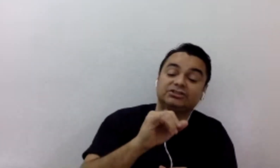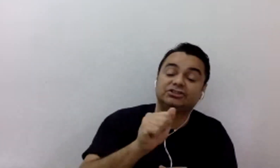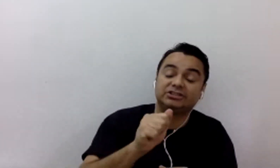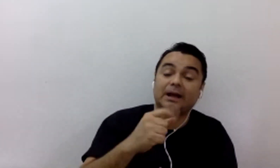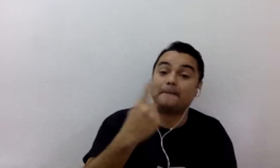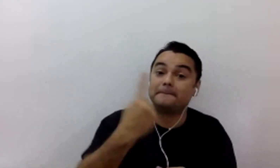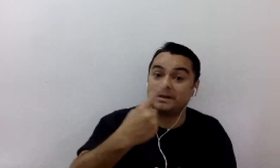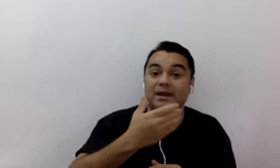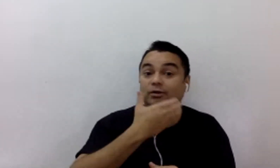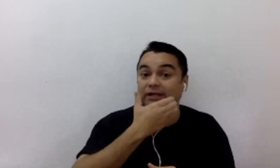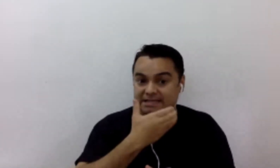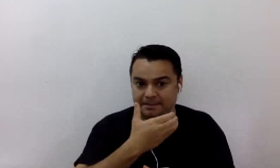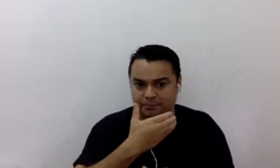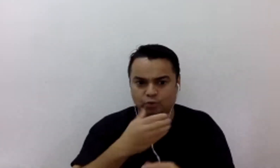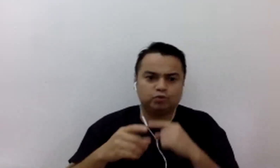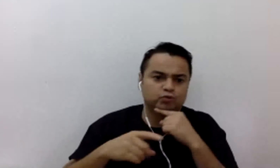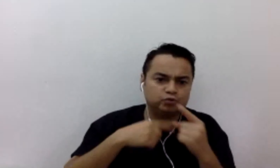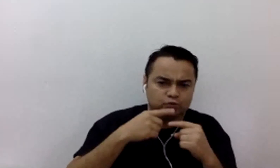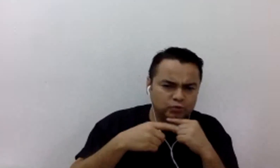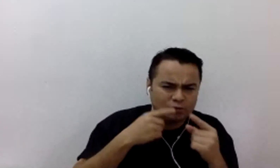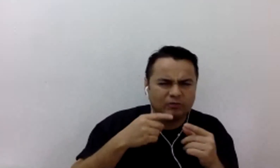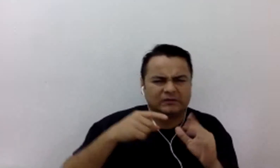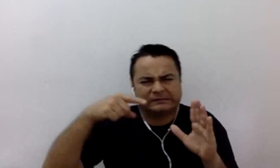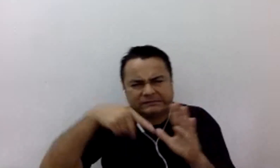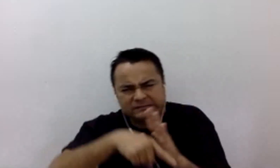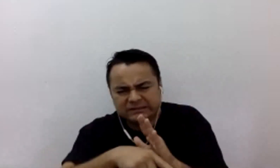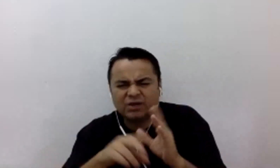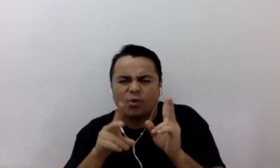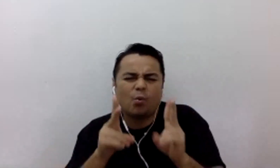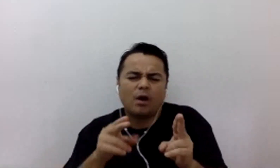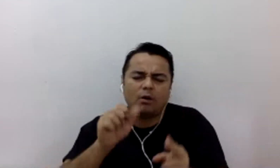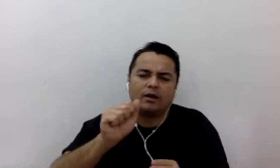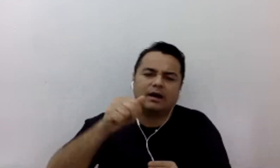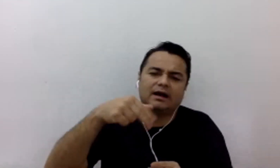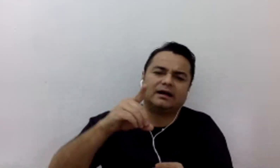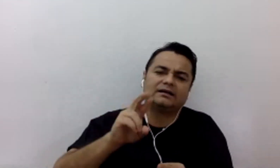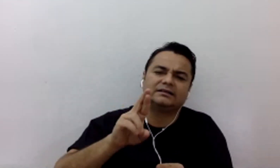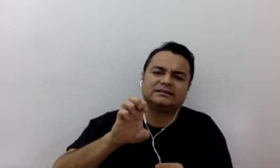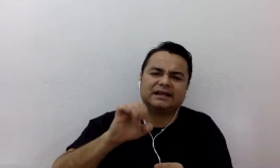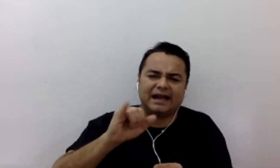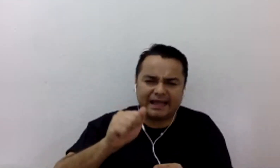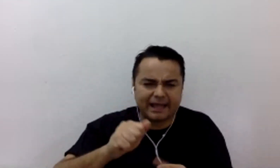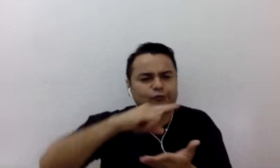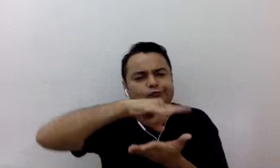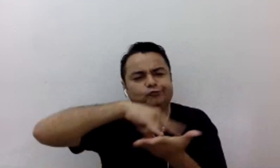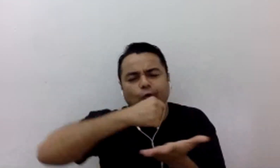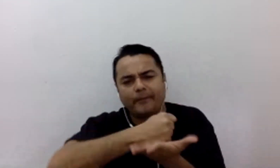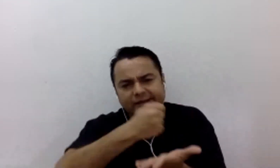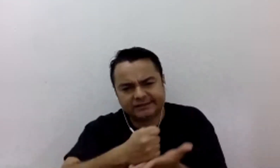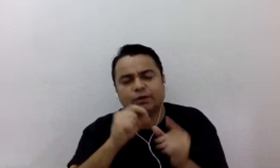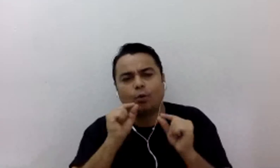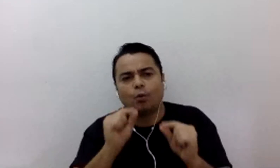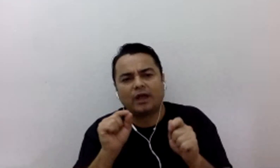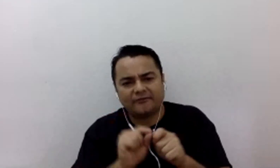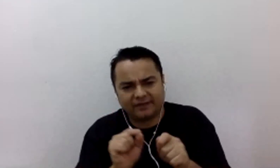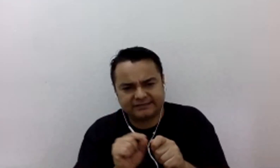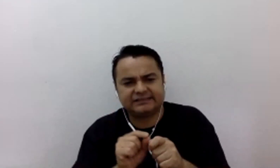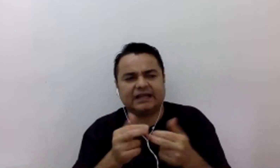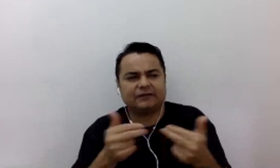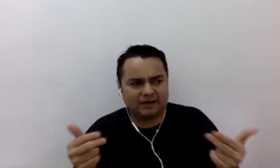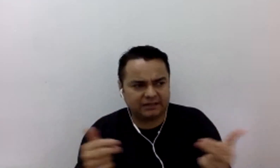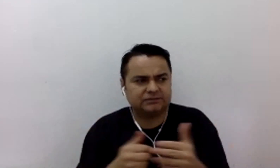de dezembro. Dúvidas mais específicas, né, como da Andréia, sobre documentação, o que precisa fazer, né, para poder participar, a